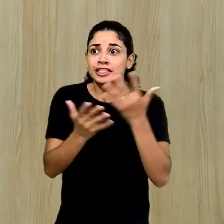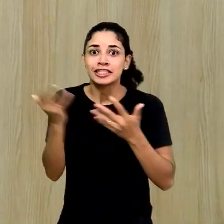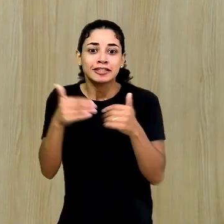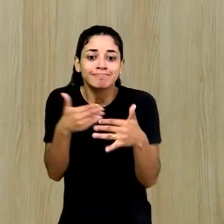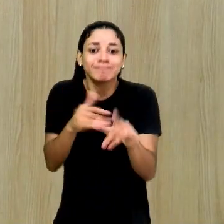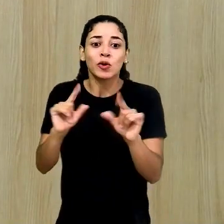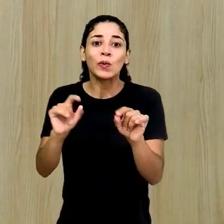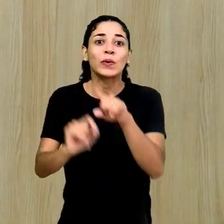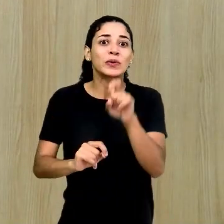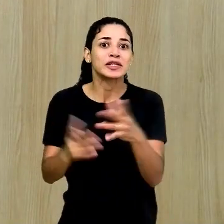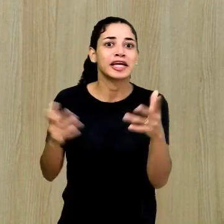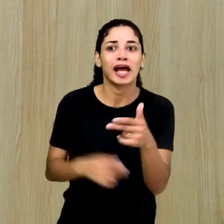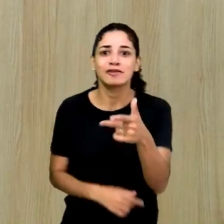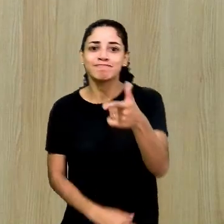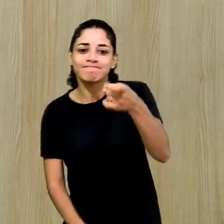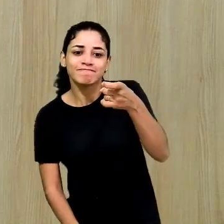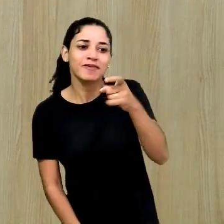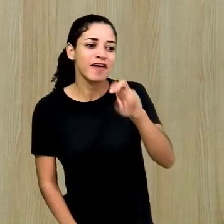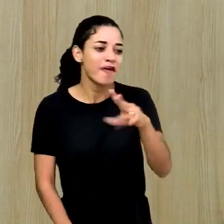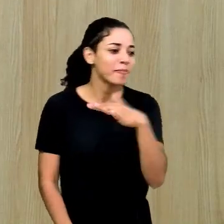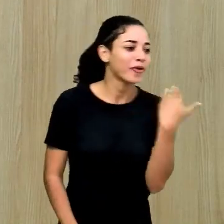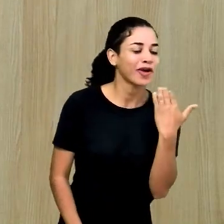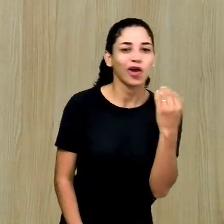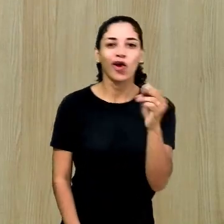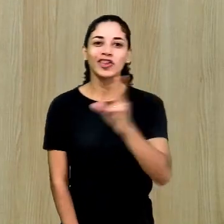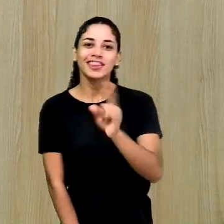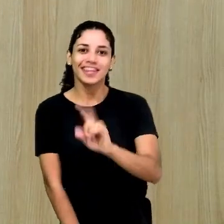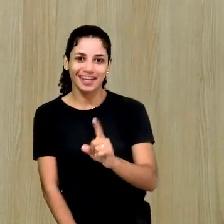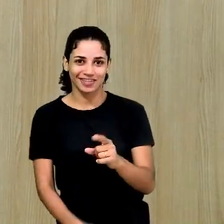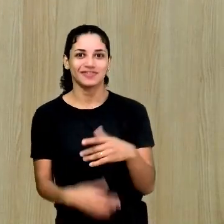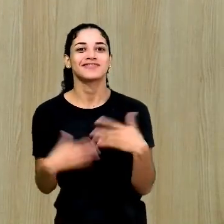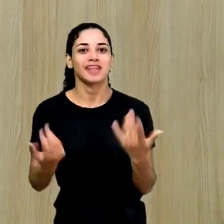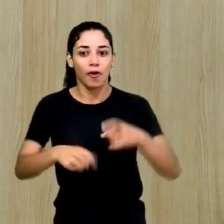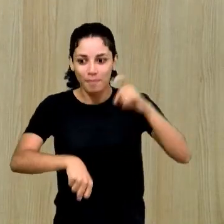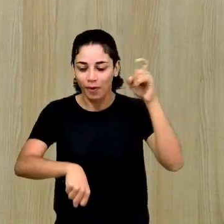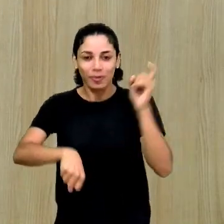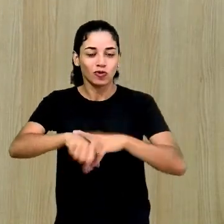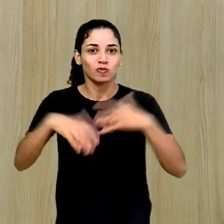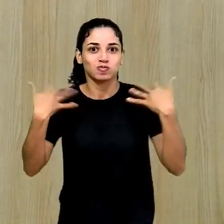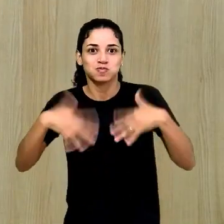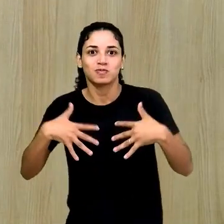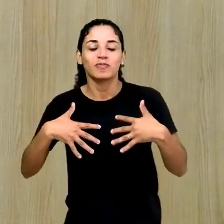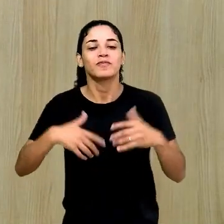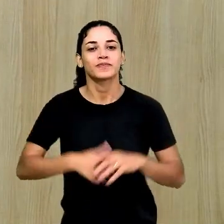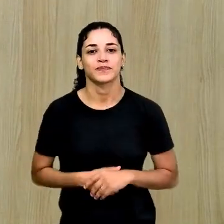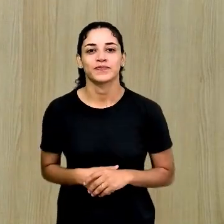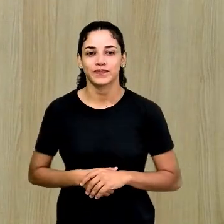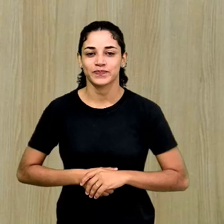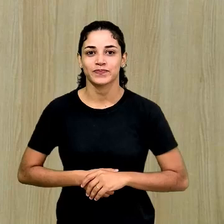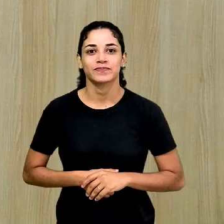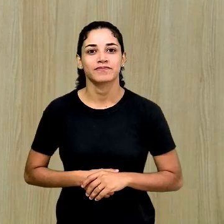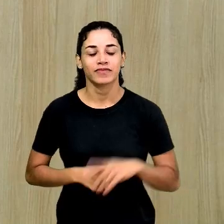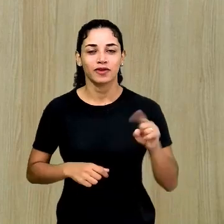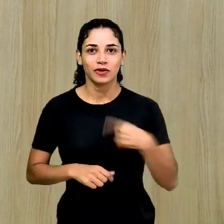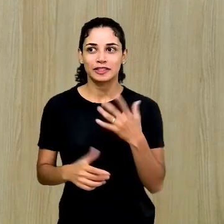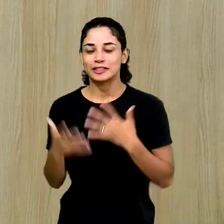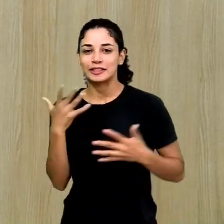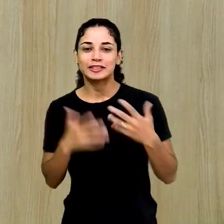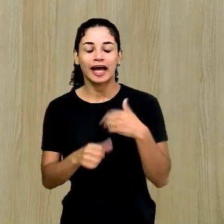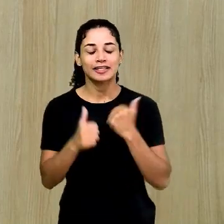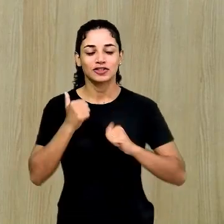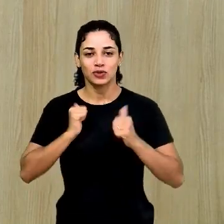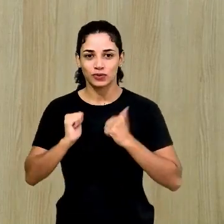aí? Vai atirar? Fulano vai morrer? Não vai? Então, isso é o clímax. Aí a novela termina para continuar no outro dia e a gente fica